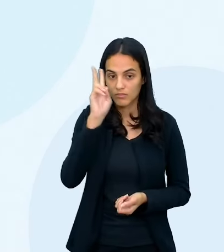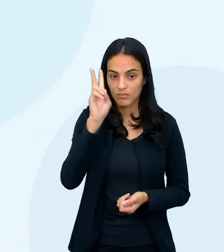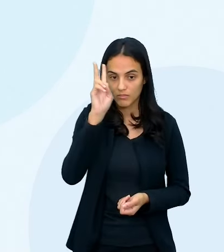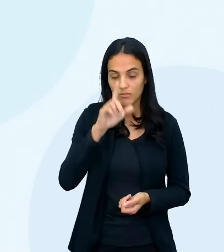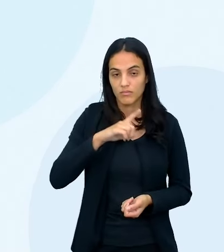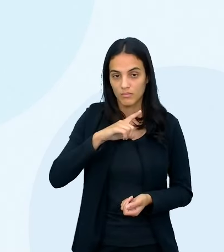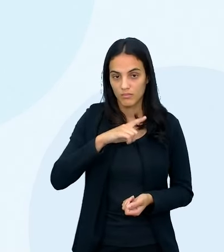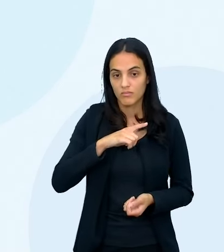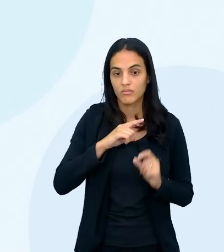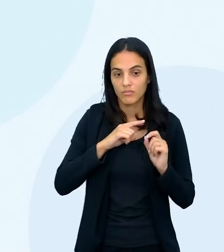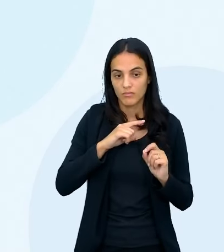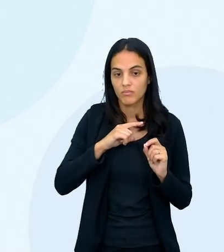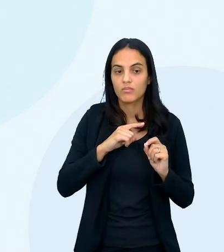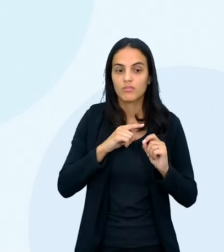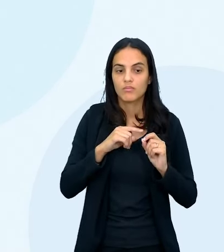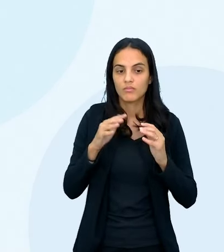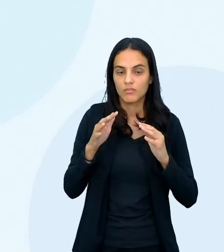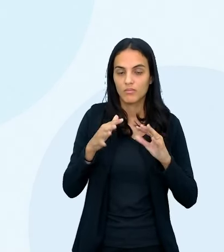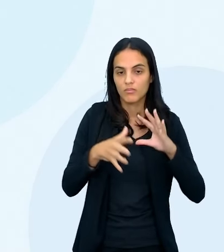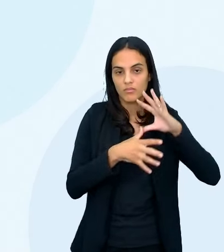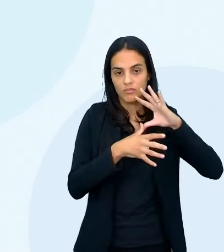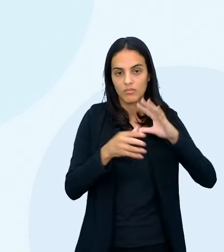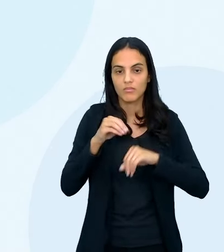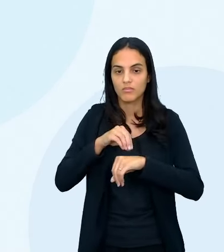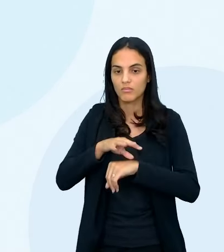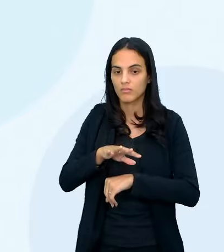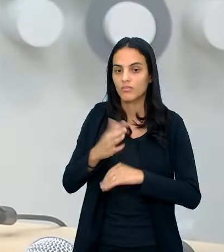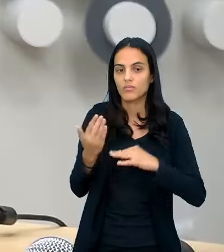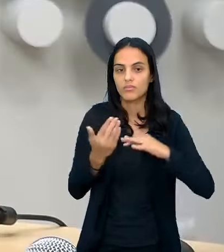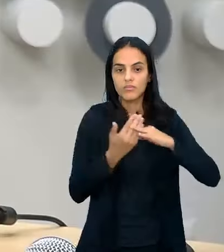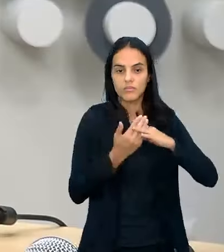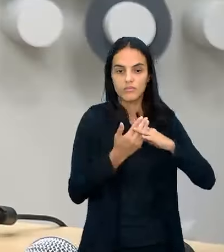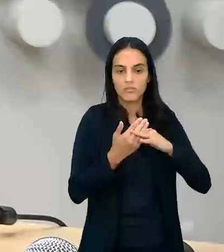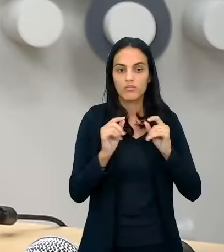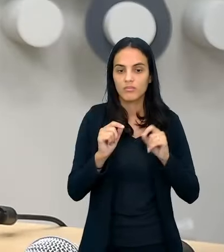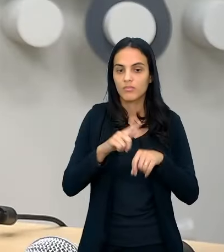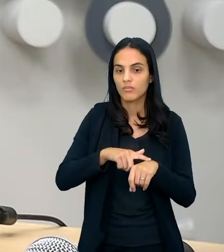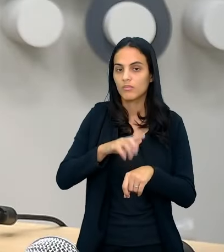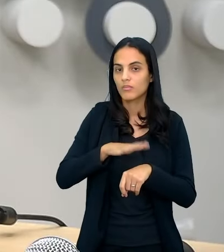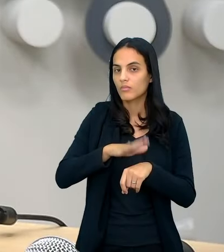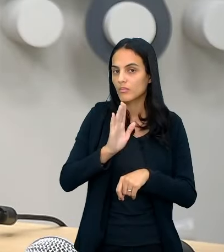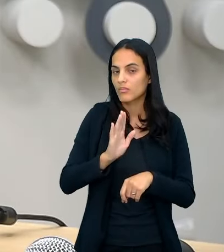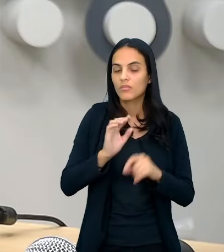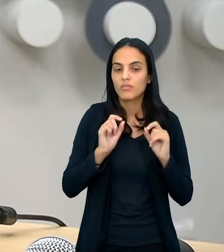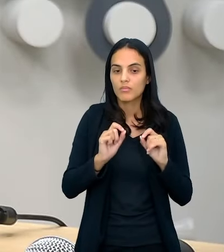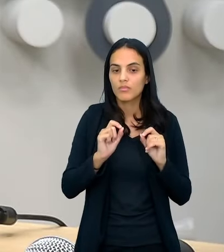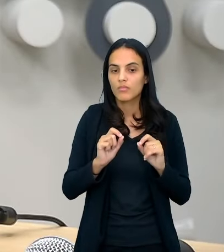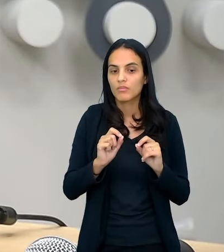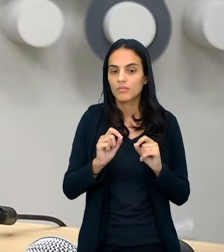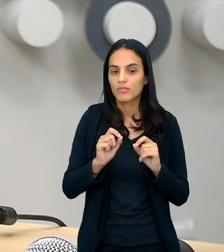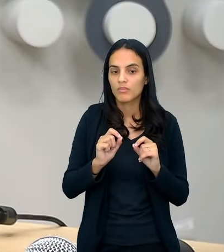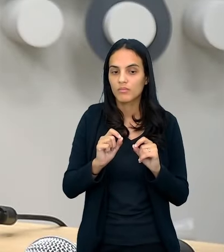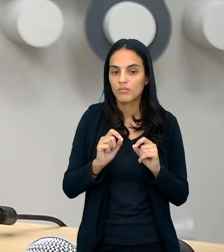que a gente está, né, o mapa ele sugere essas integrações, né, mas nada que